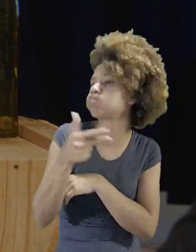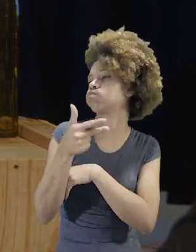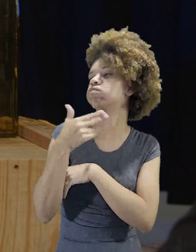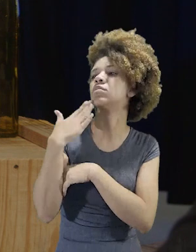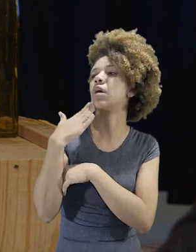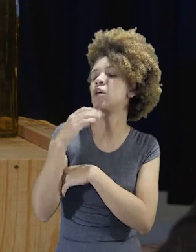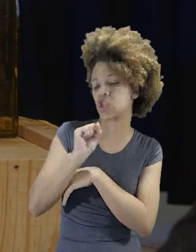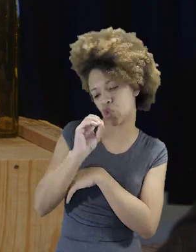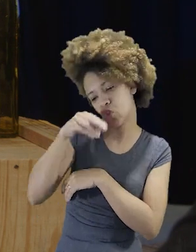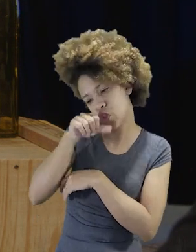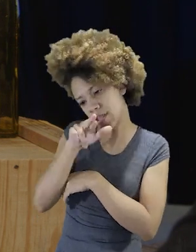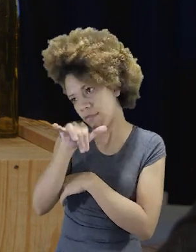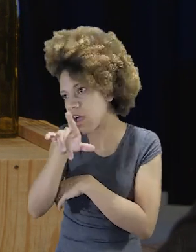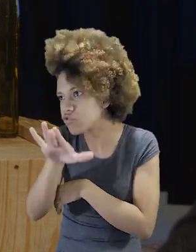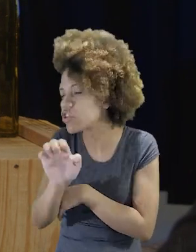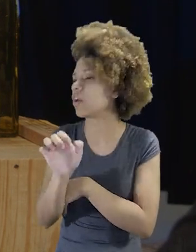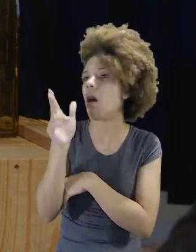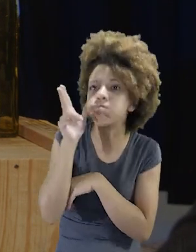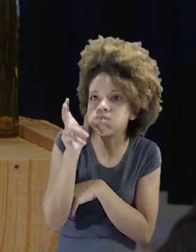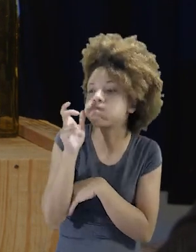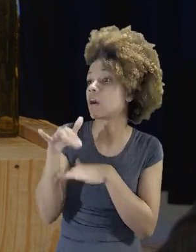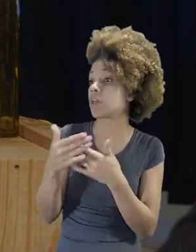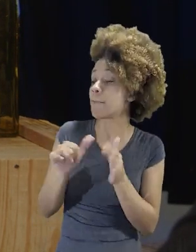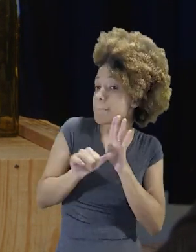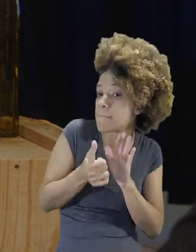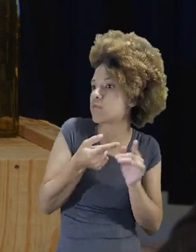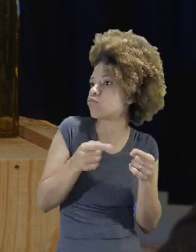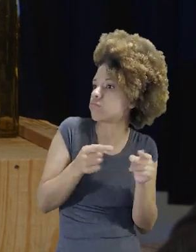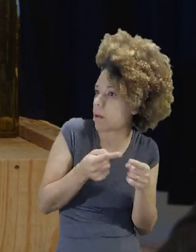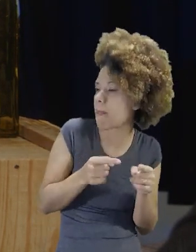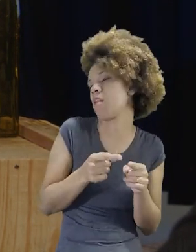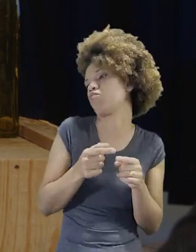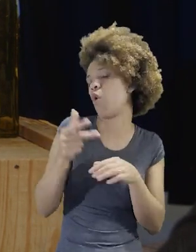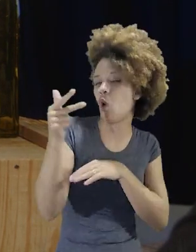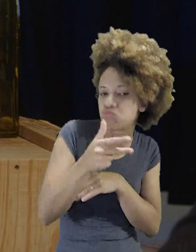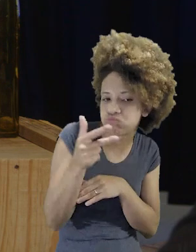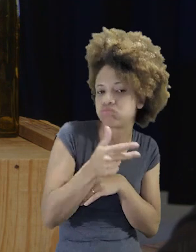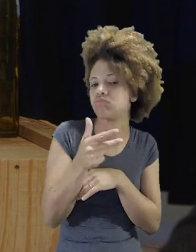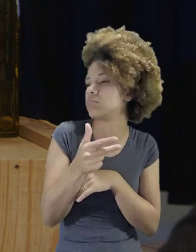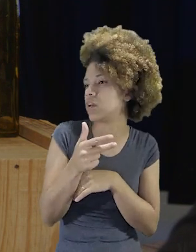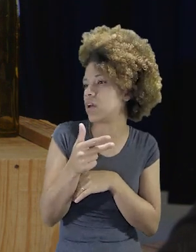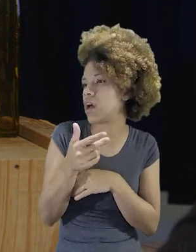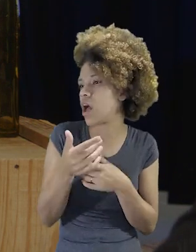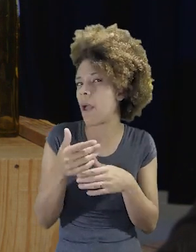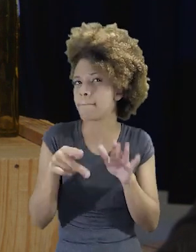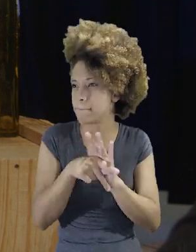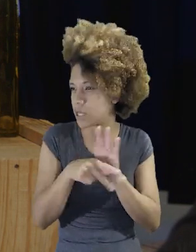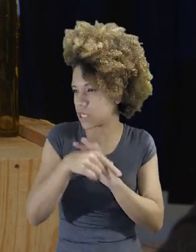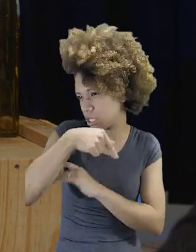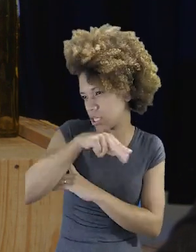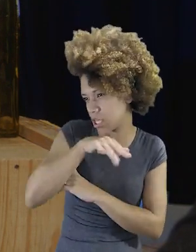os primeiros tempos Dele deles quando ele soavam como se fosse às vezes mais pobre que ele com aqueles vídeos super rápido né